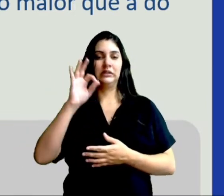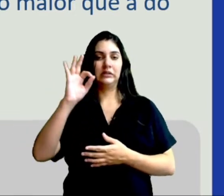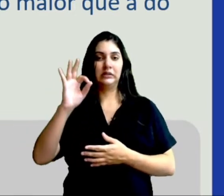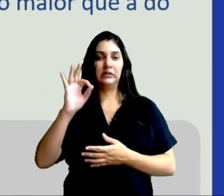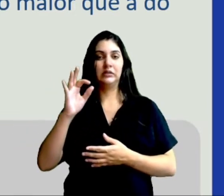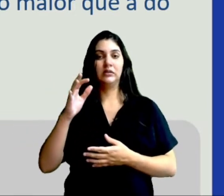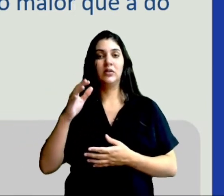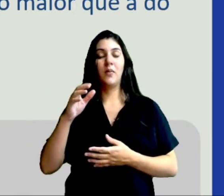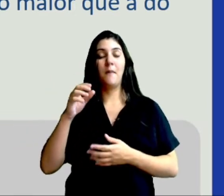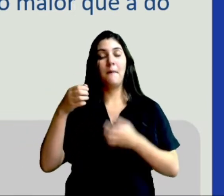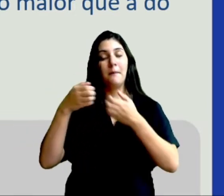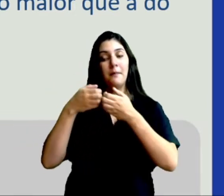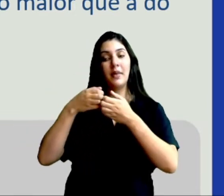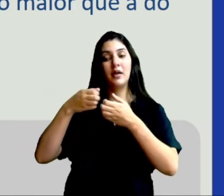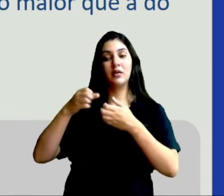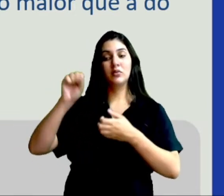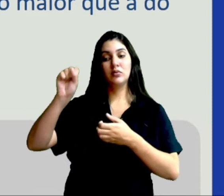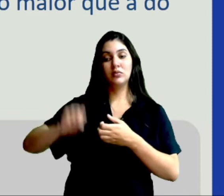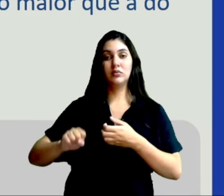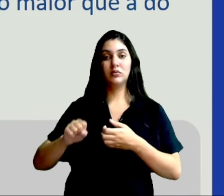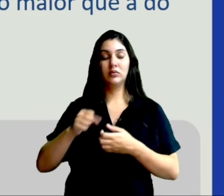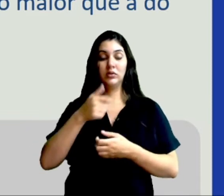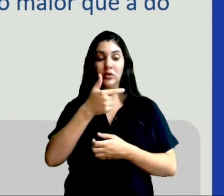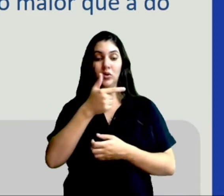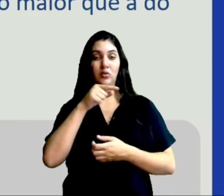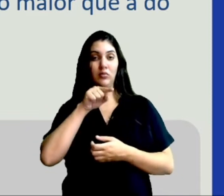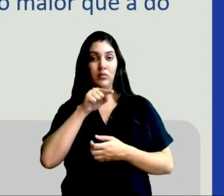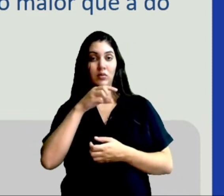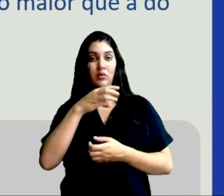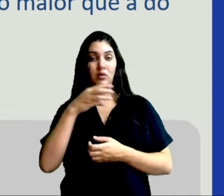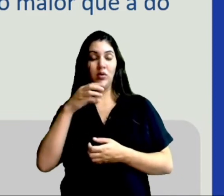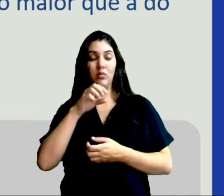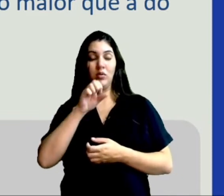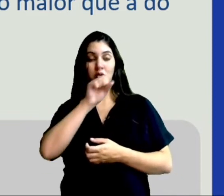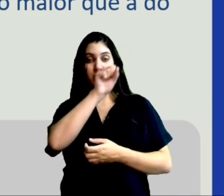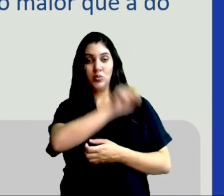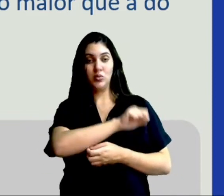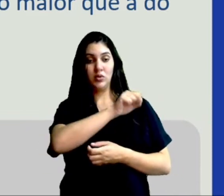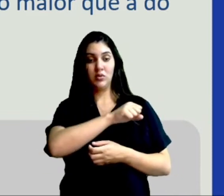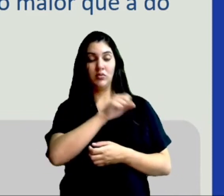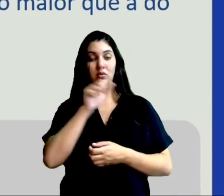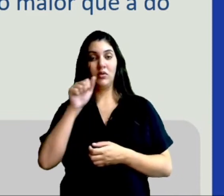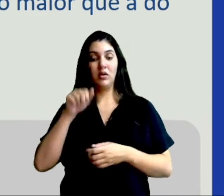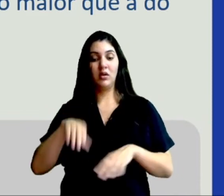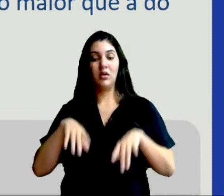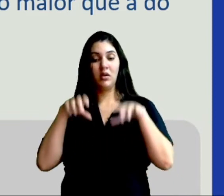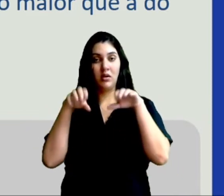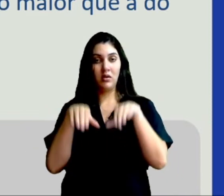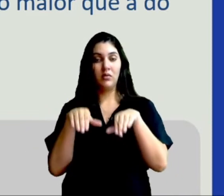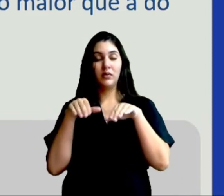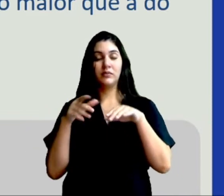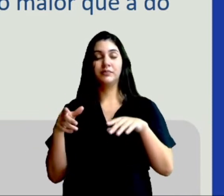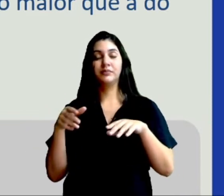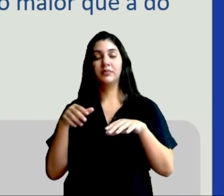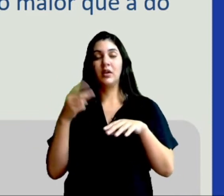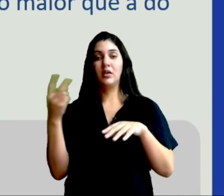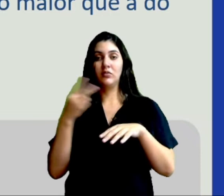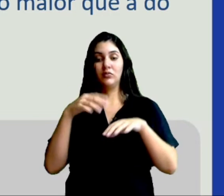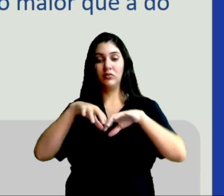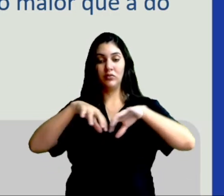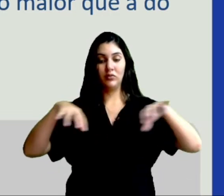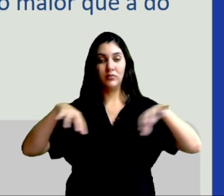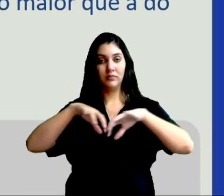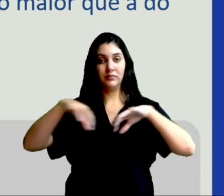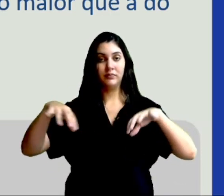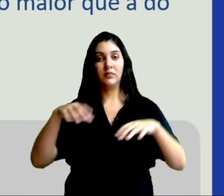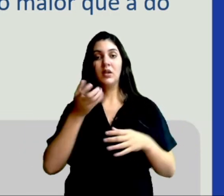graus de latitude sul e a 2.000 km a sudeste da Austrália. É formada por duas ilhas principais, a do norte e a do sul, separadas pelo Estreito de